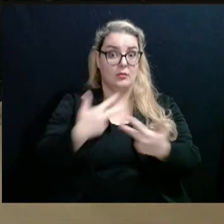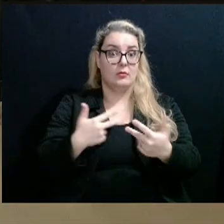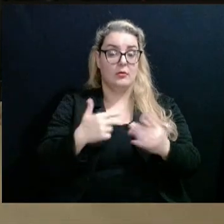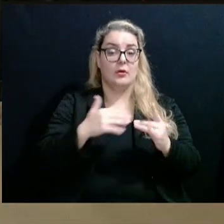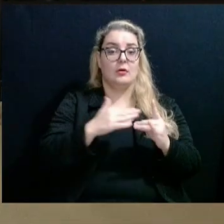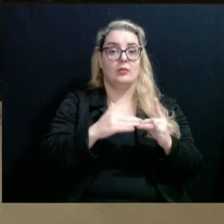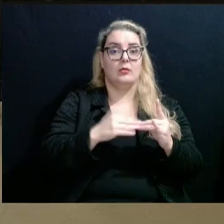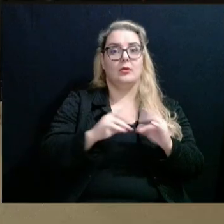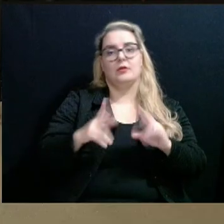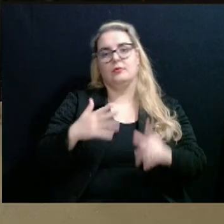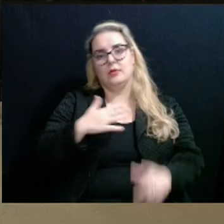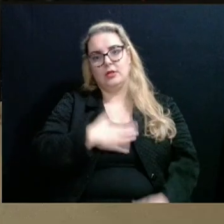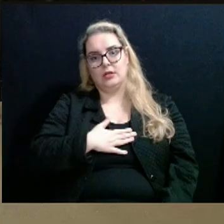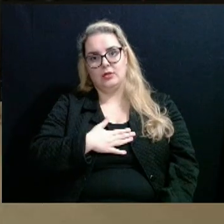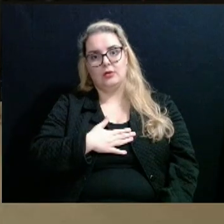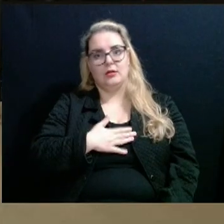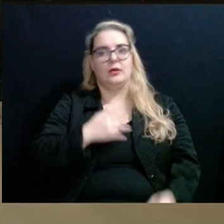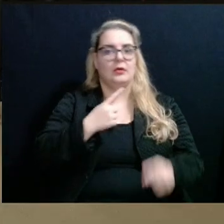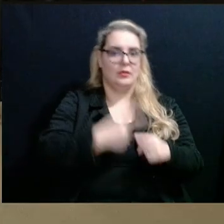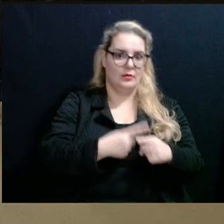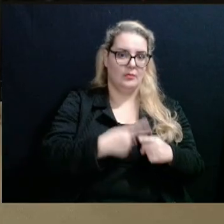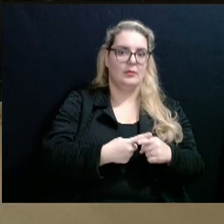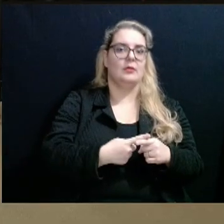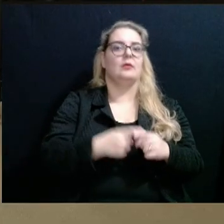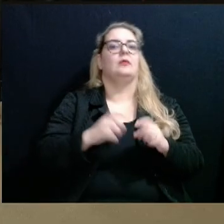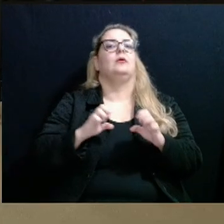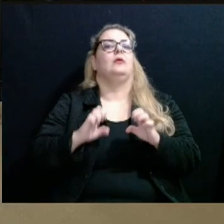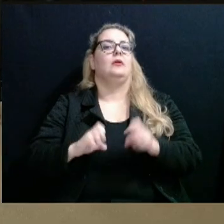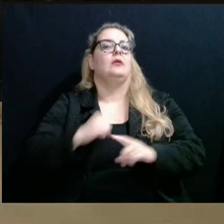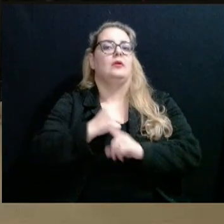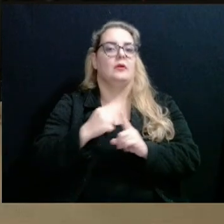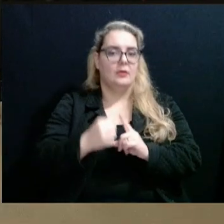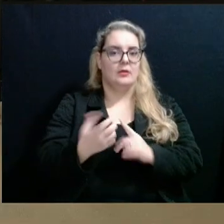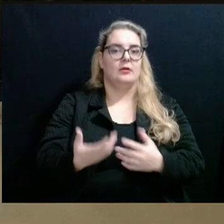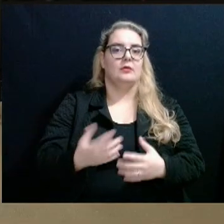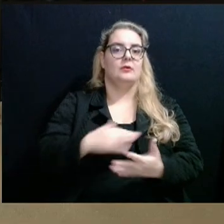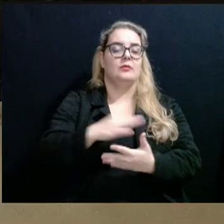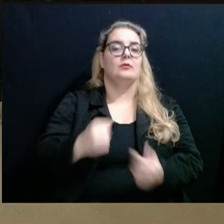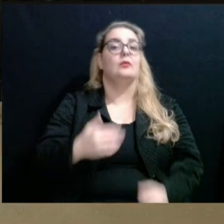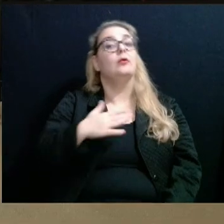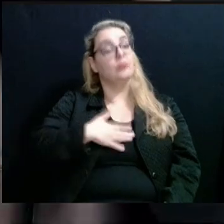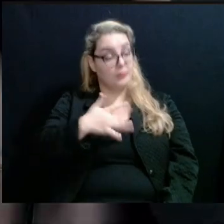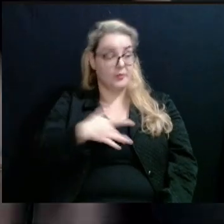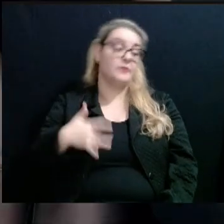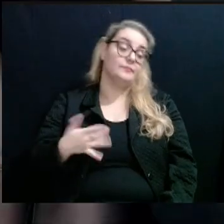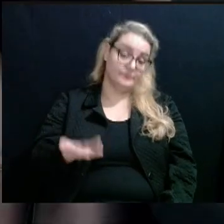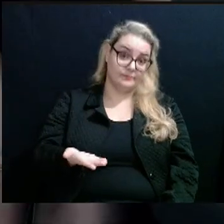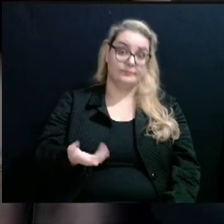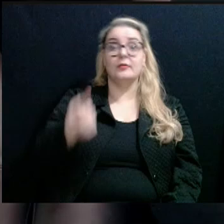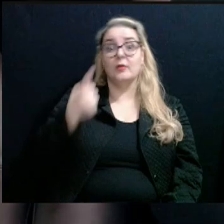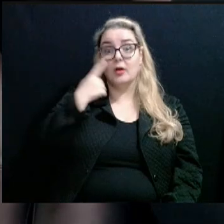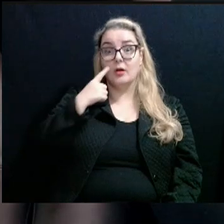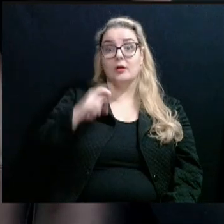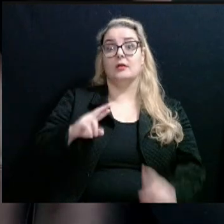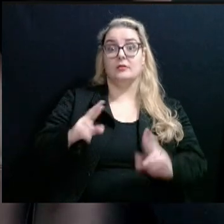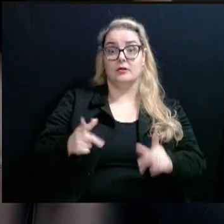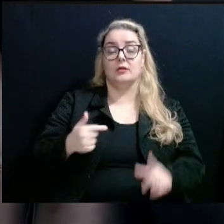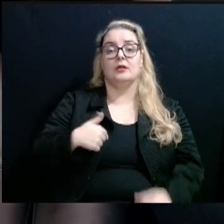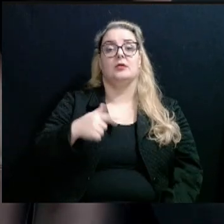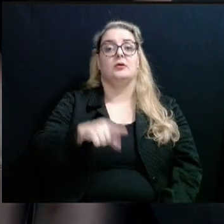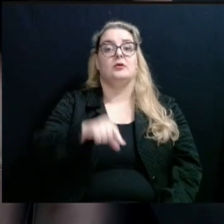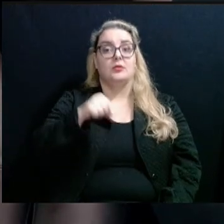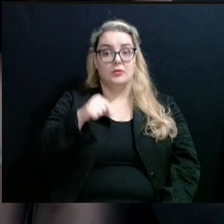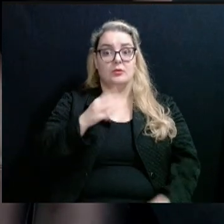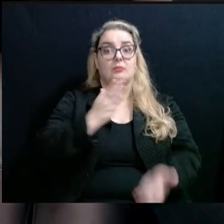Ela parou por questões éticas, sociais e sustentáveis. O meu foi saúde. Olha só que interessante. Eu escolhi parar de comer proteína animal